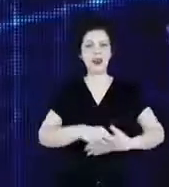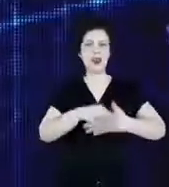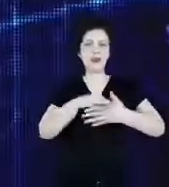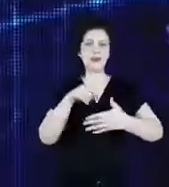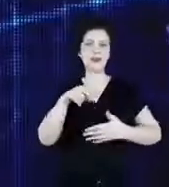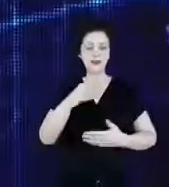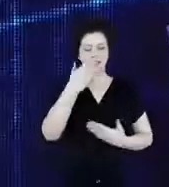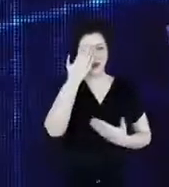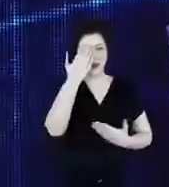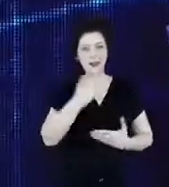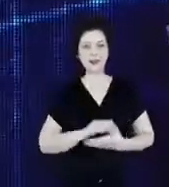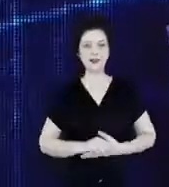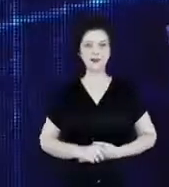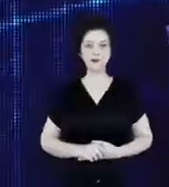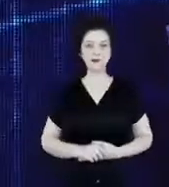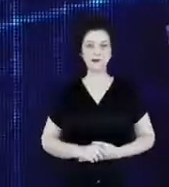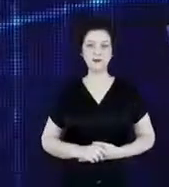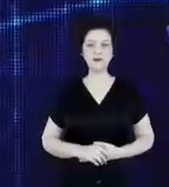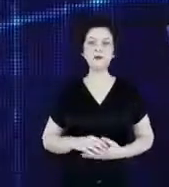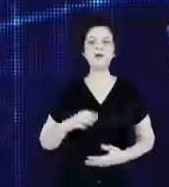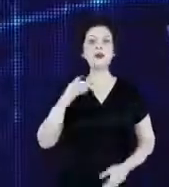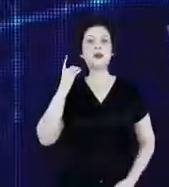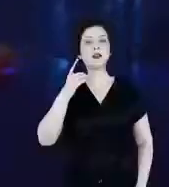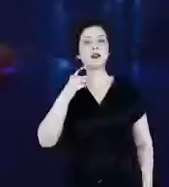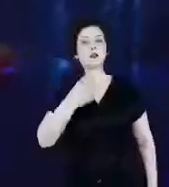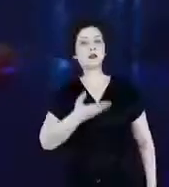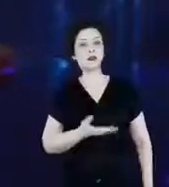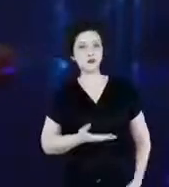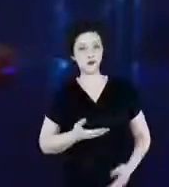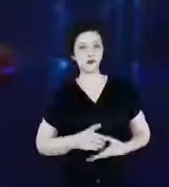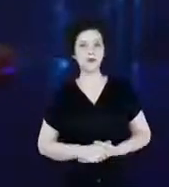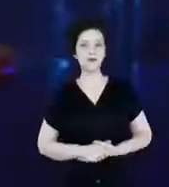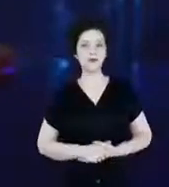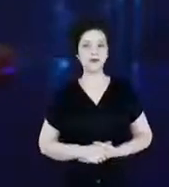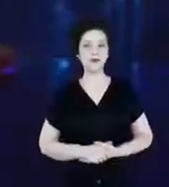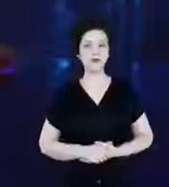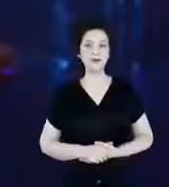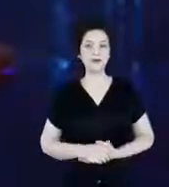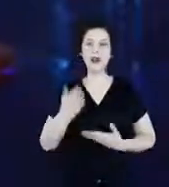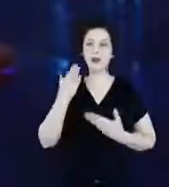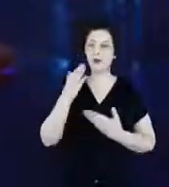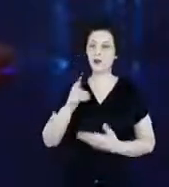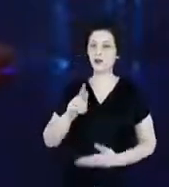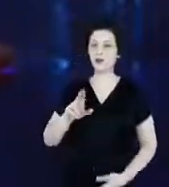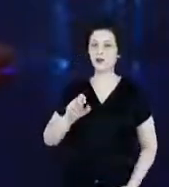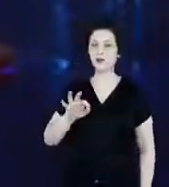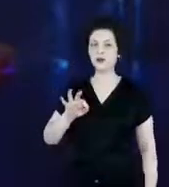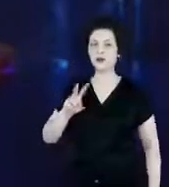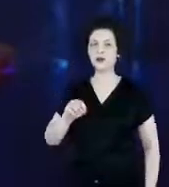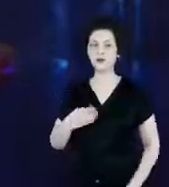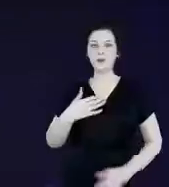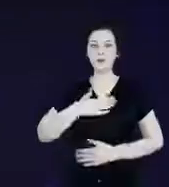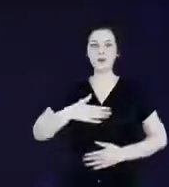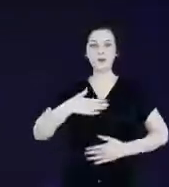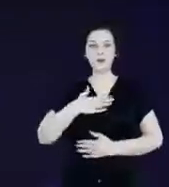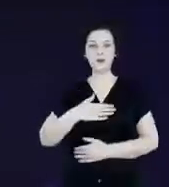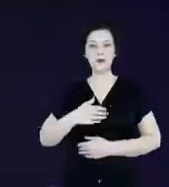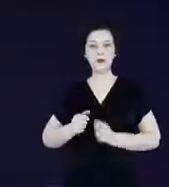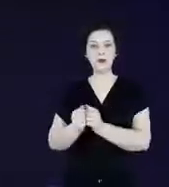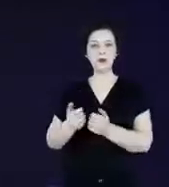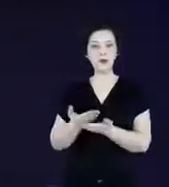Obrigado. Deputado Danilo, é com você agora. Obrigado, Gustavo. Um prazer muito grande estar aqui com vocês nesse